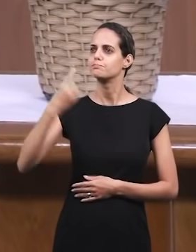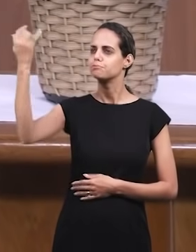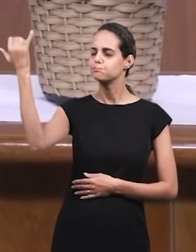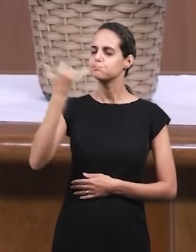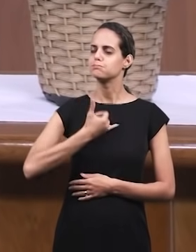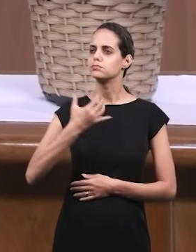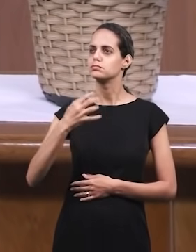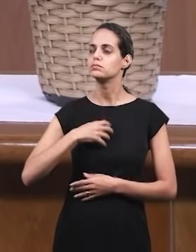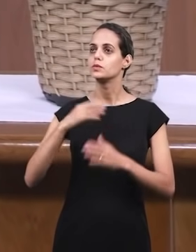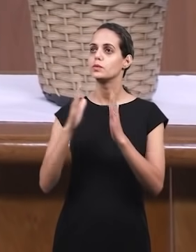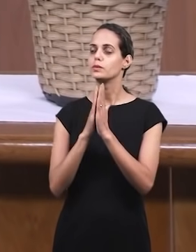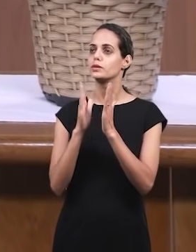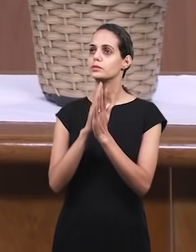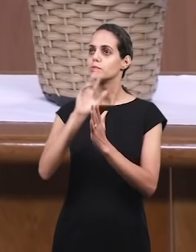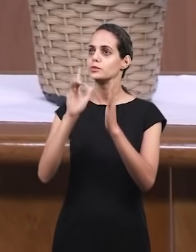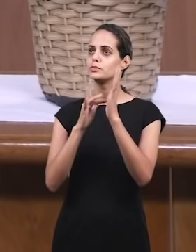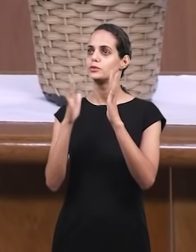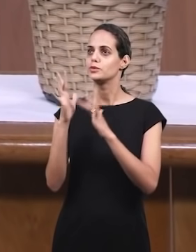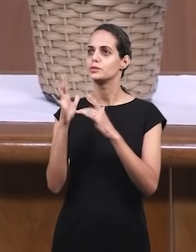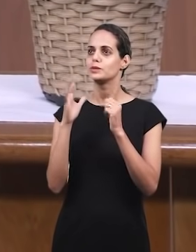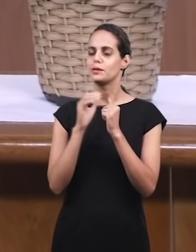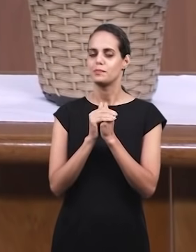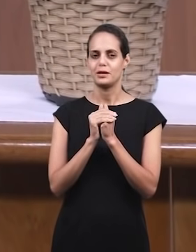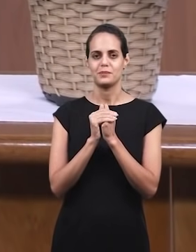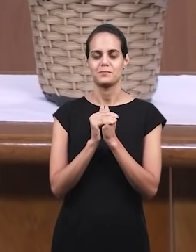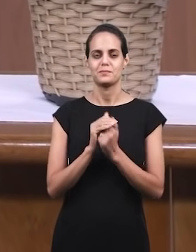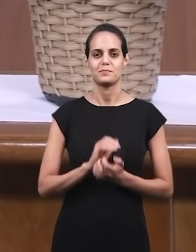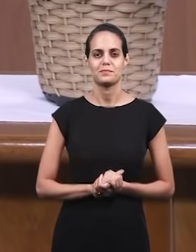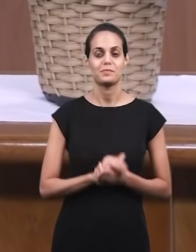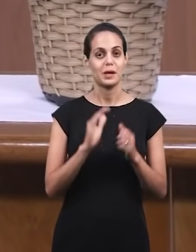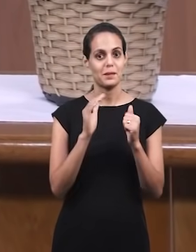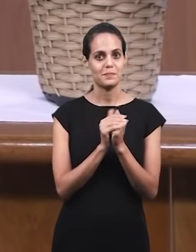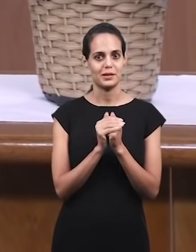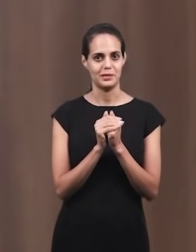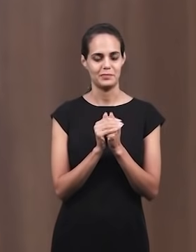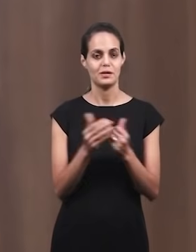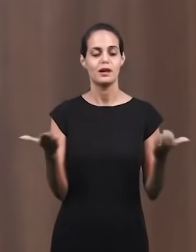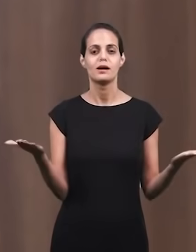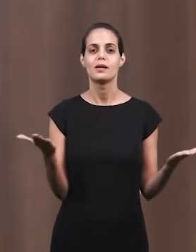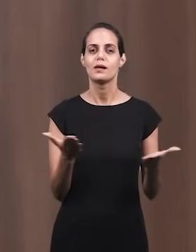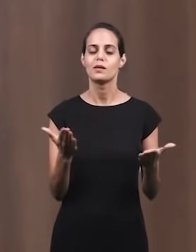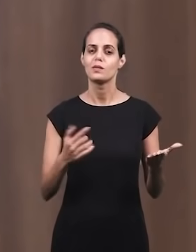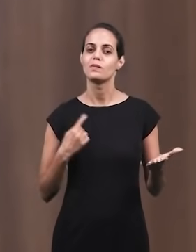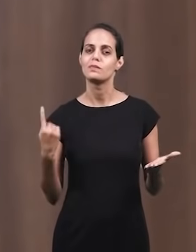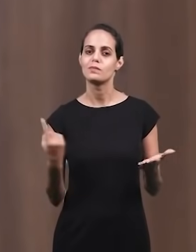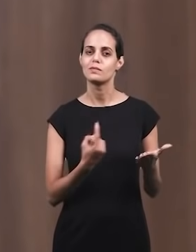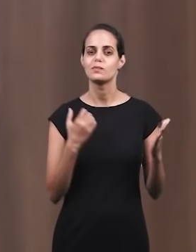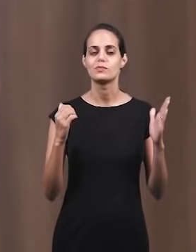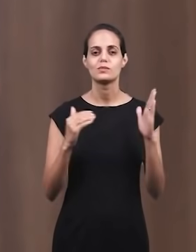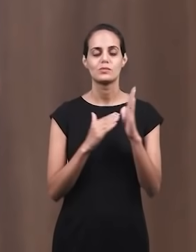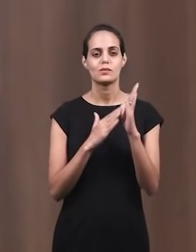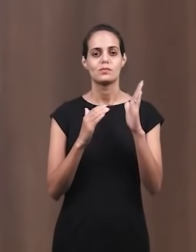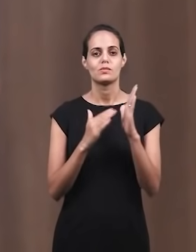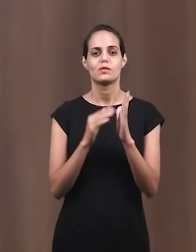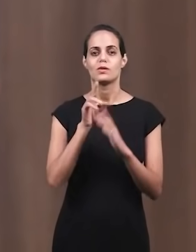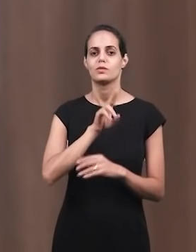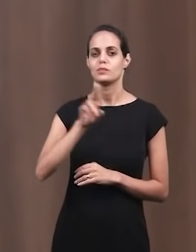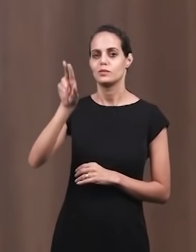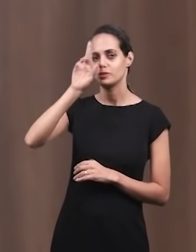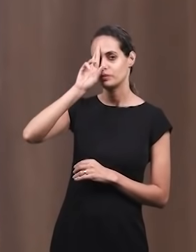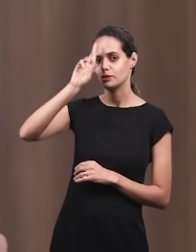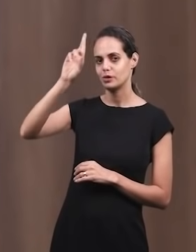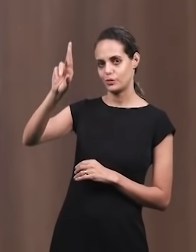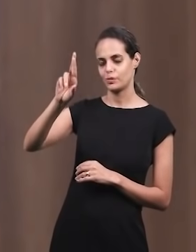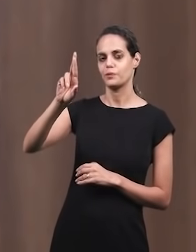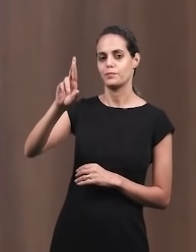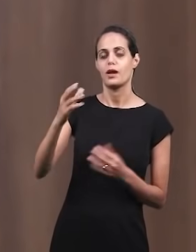voz. É a oração que fazemos em nome do Senhor Jesus. Amém. Amém? Agora a gente vai cantar um louvor ao Senhor. Essa